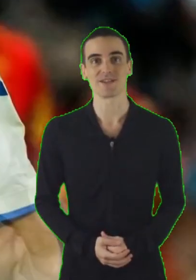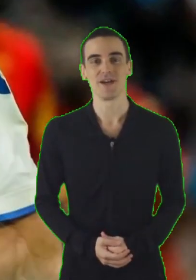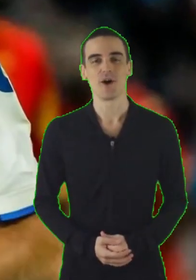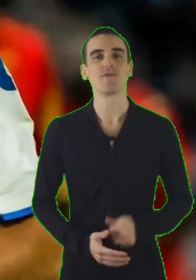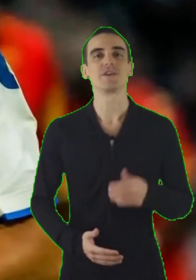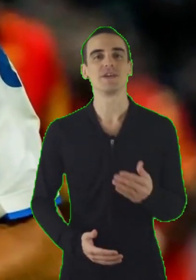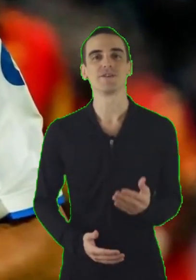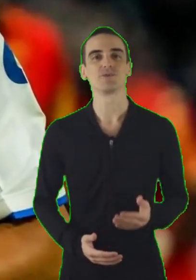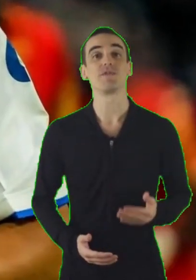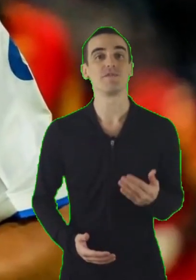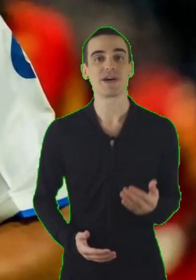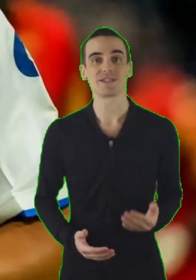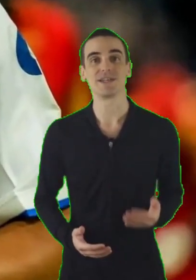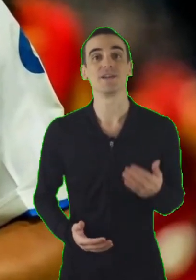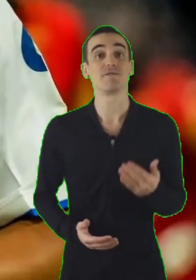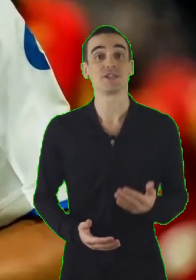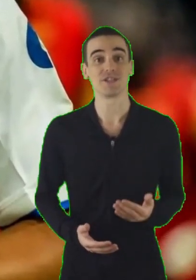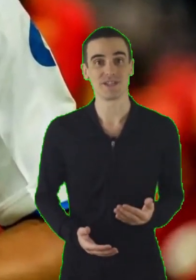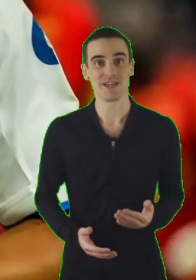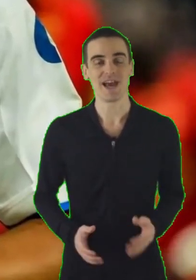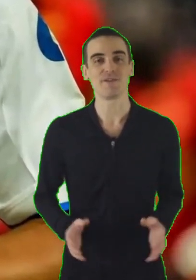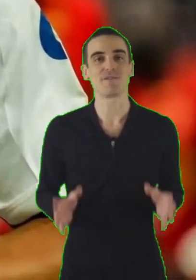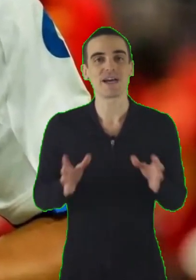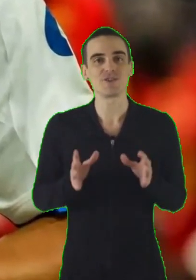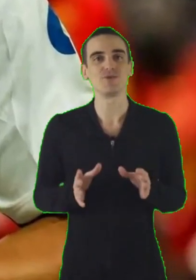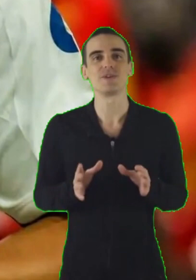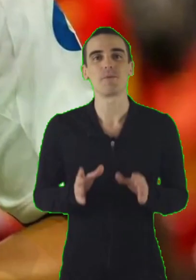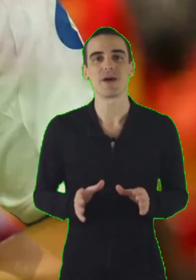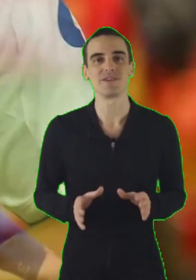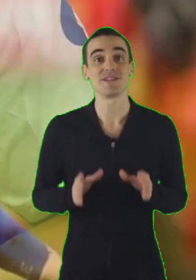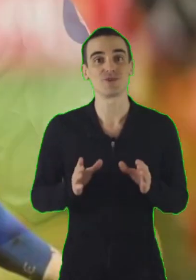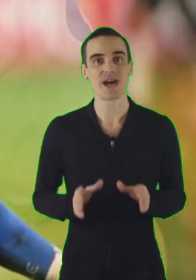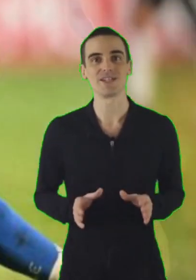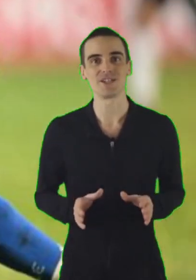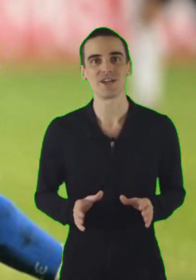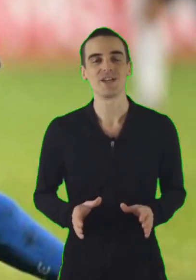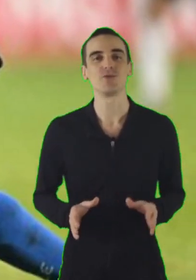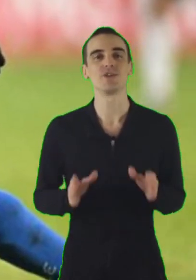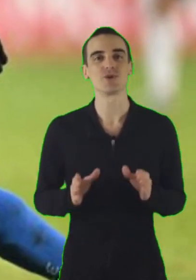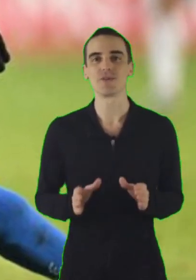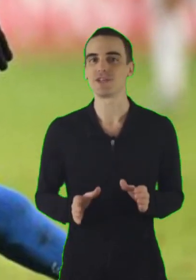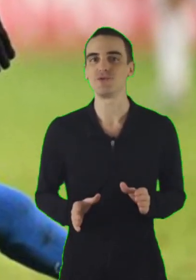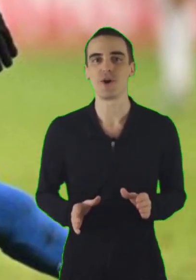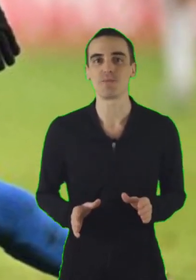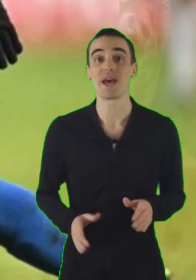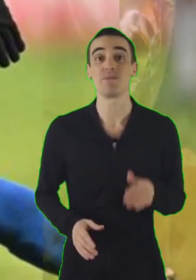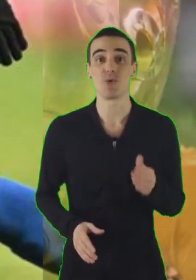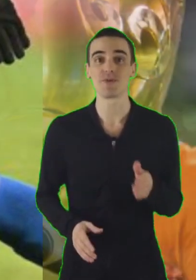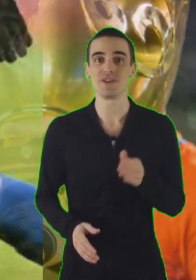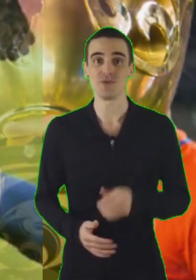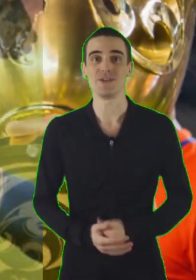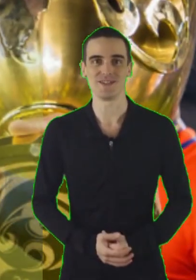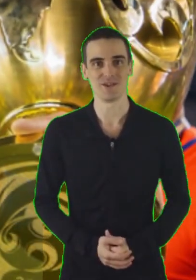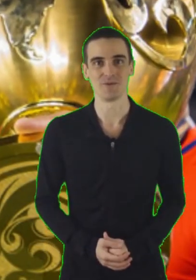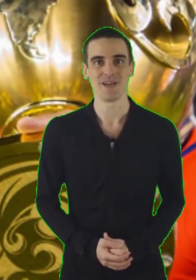chileno Alexis Sánchez. Com o atleta atualmente sem clube, a possibilidade de vê-lo vestindo a camisa celeste está ganhando força e despertando a empolgação